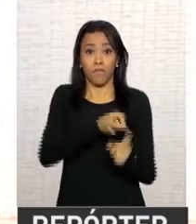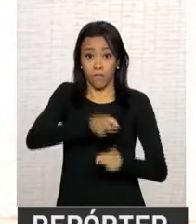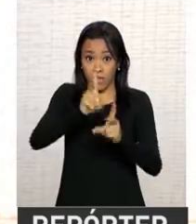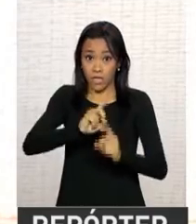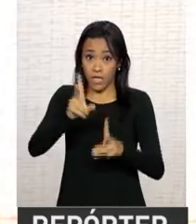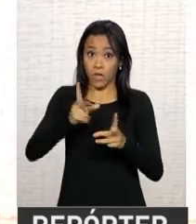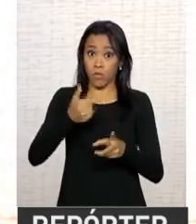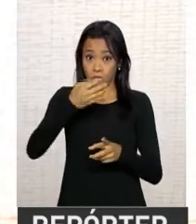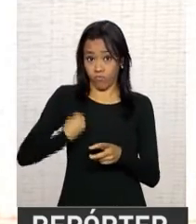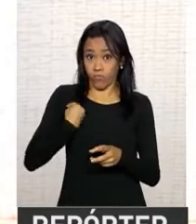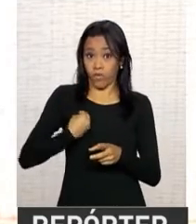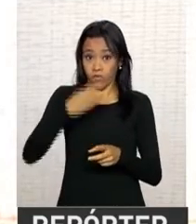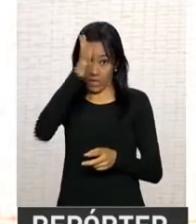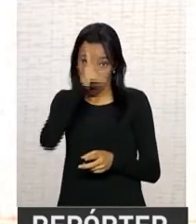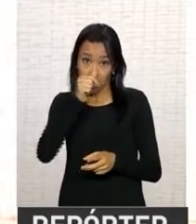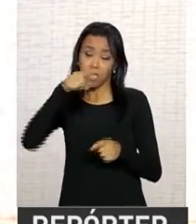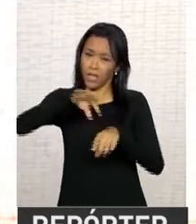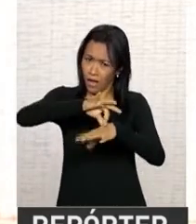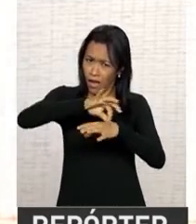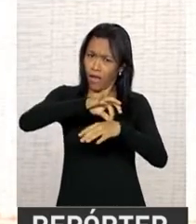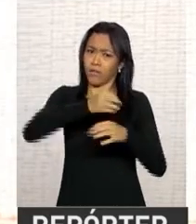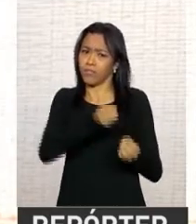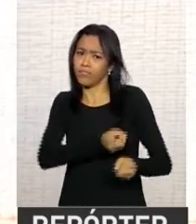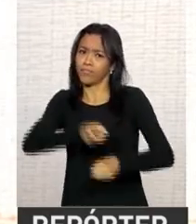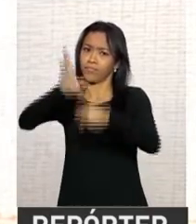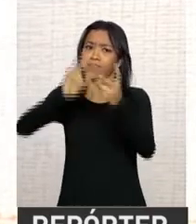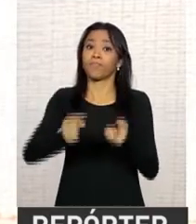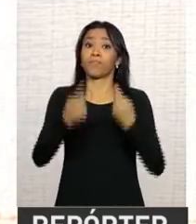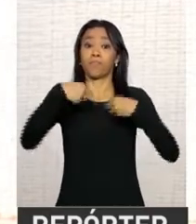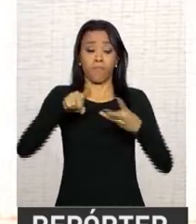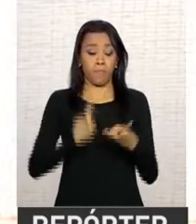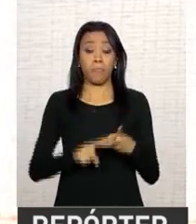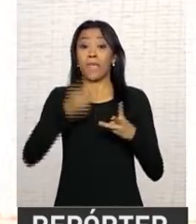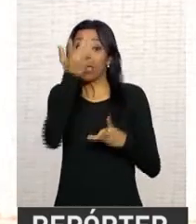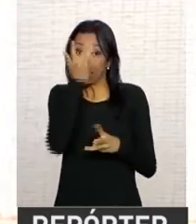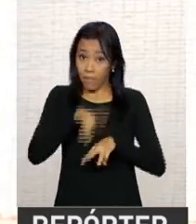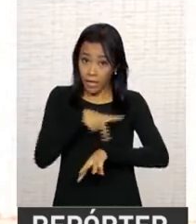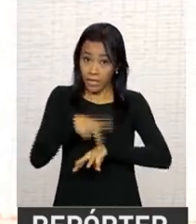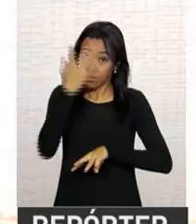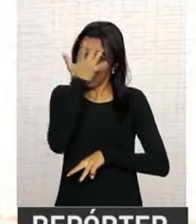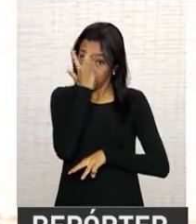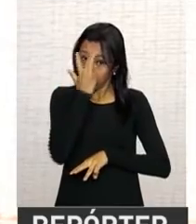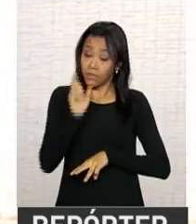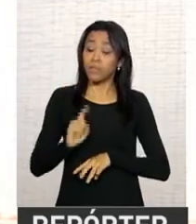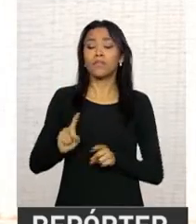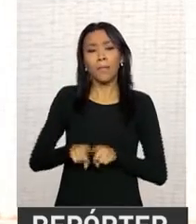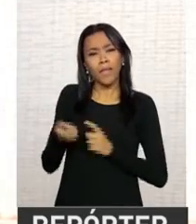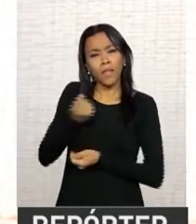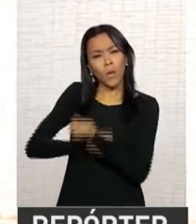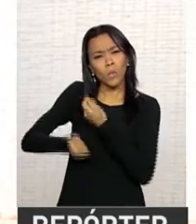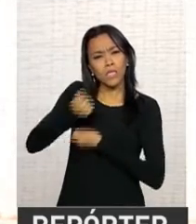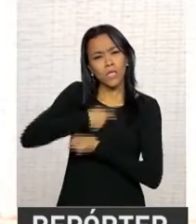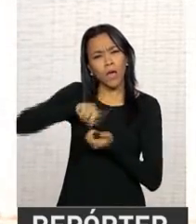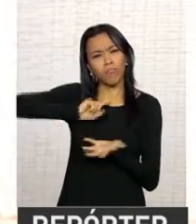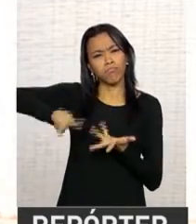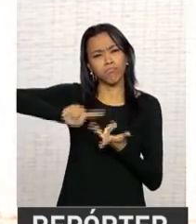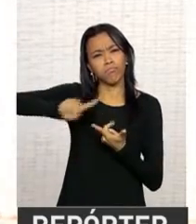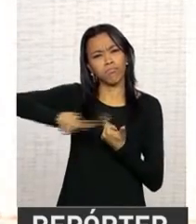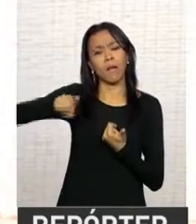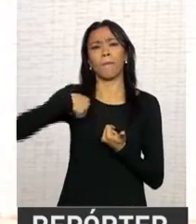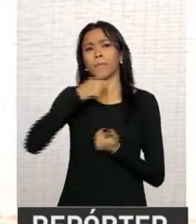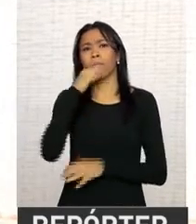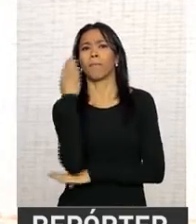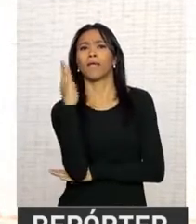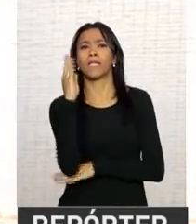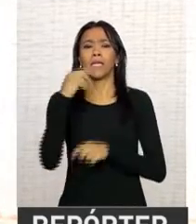carne e material genético também de bovinos na índia empresários brasileiros negociaram a venda de vários produtos como madeira